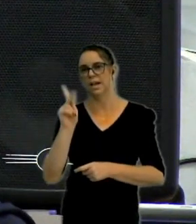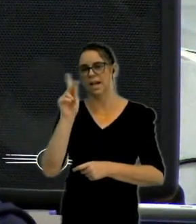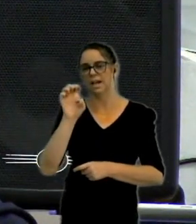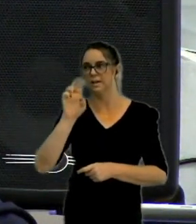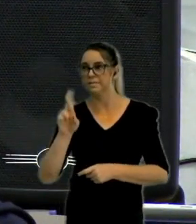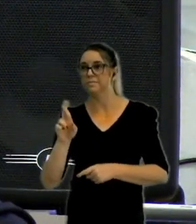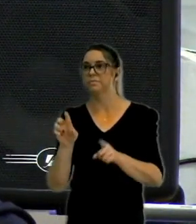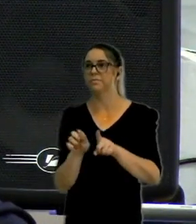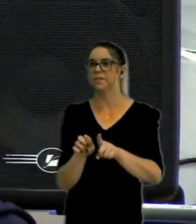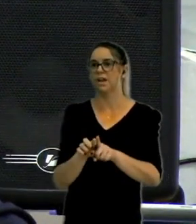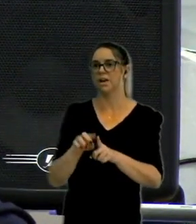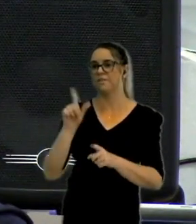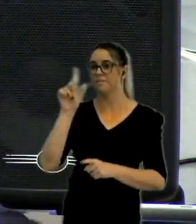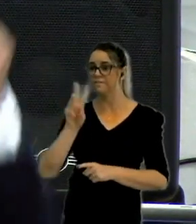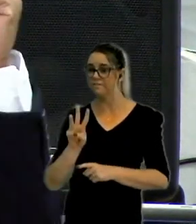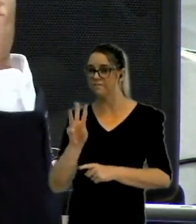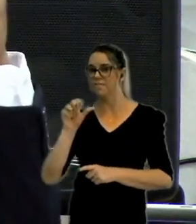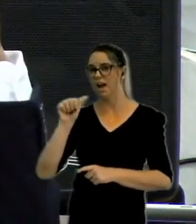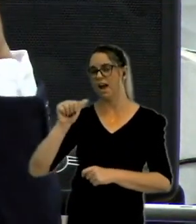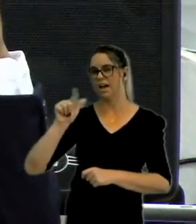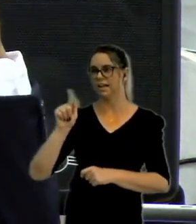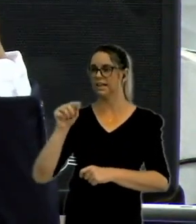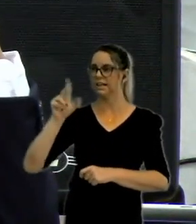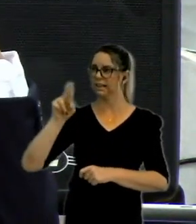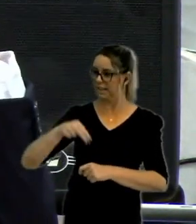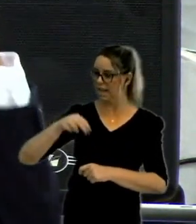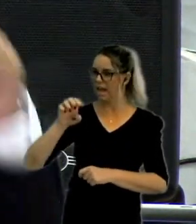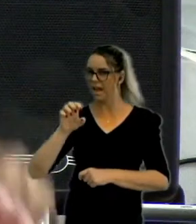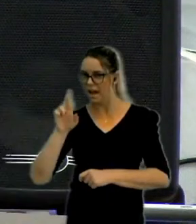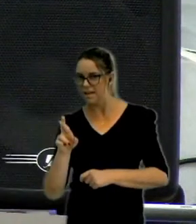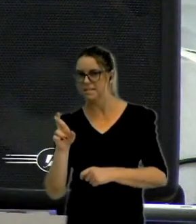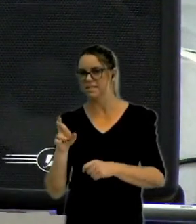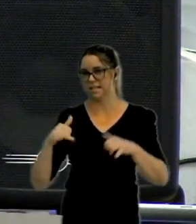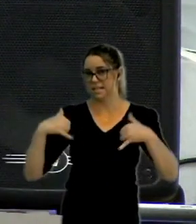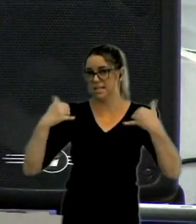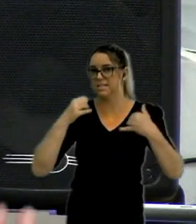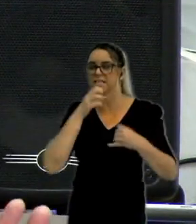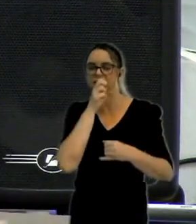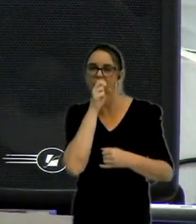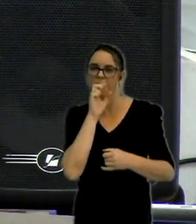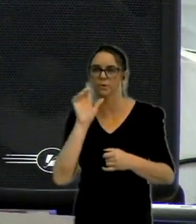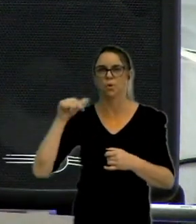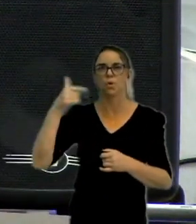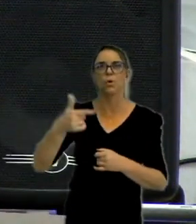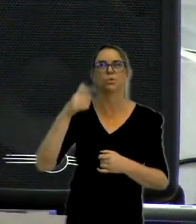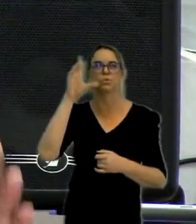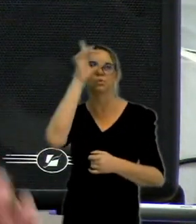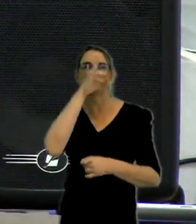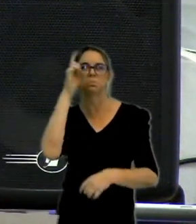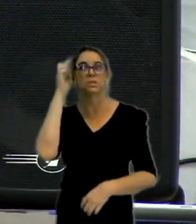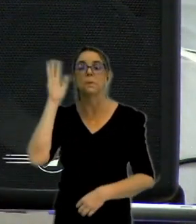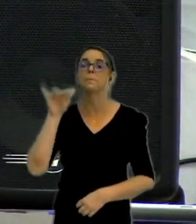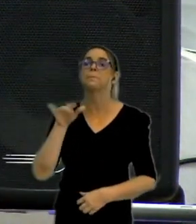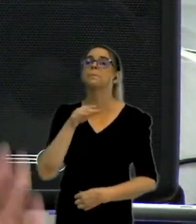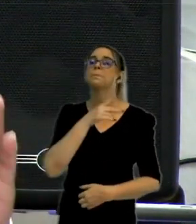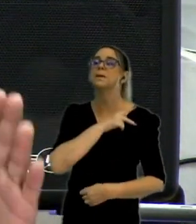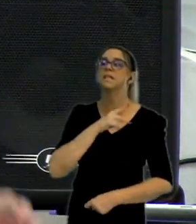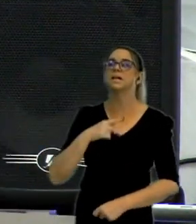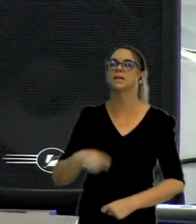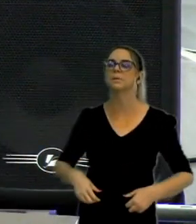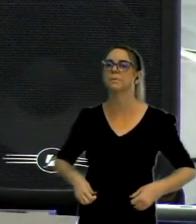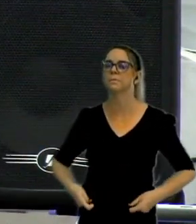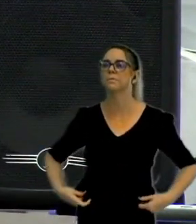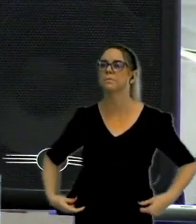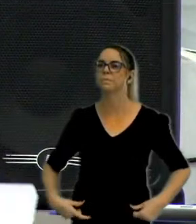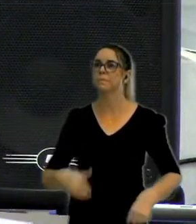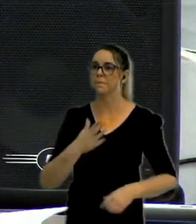Wagner, na sexta-feira, no sábado, né? Filho de Dona Risalva. E no domingo, presidente, a meu amigo, meu irmão,